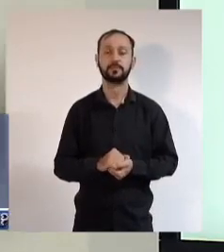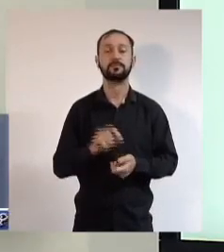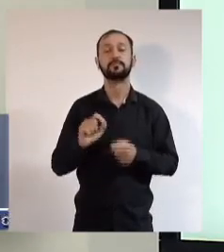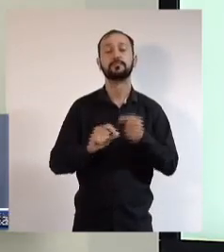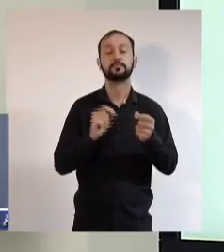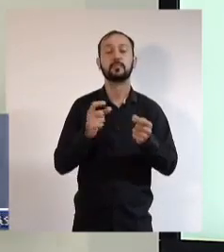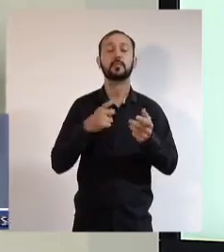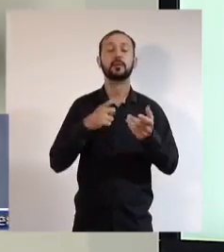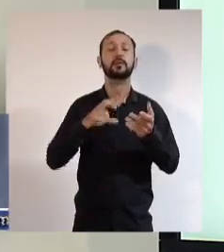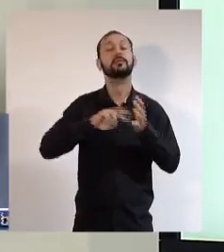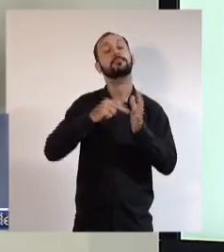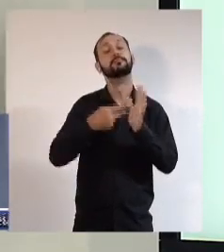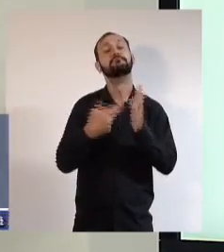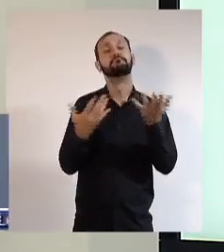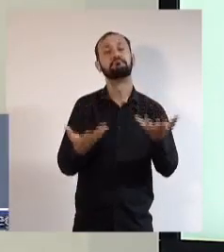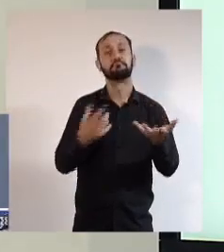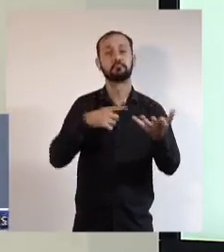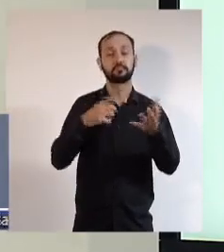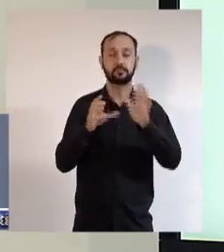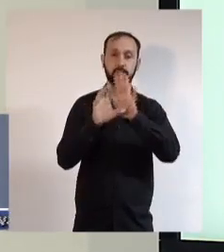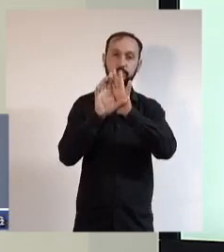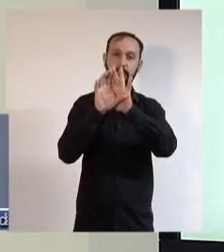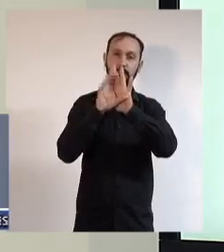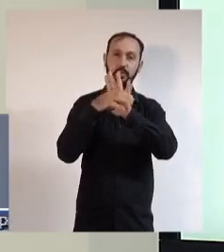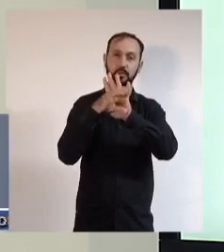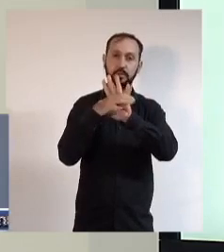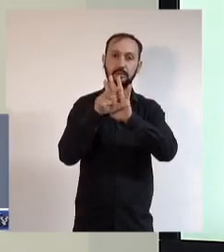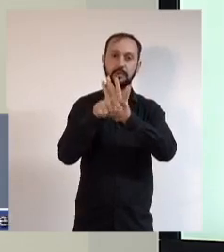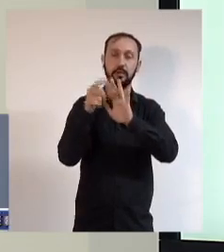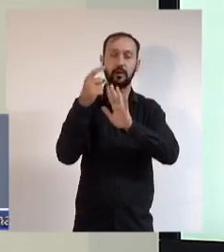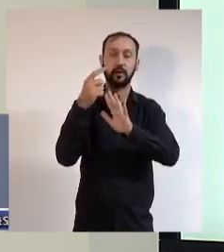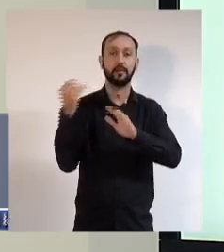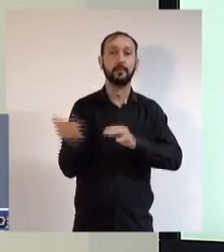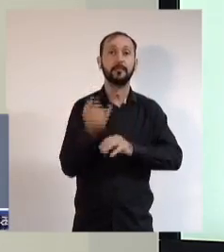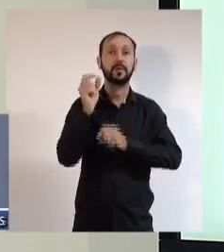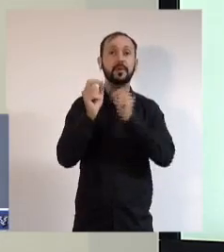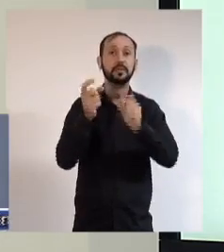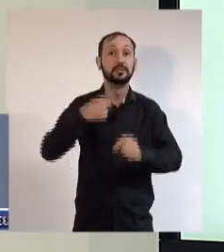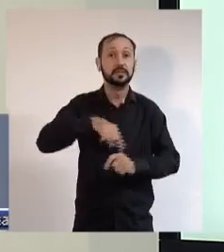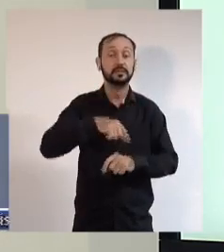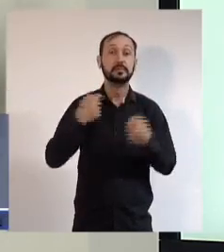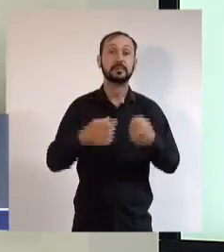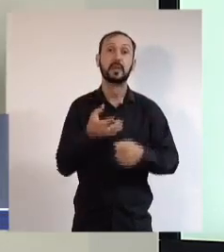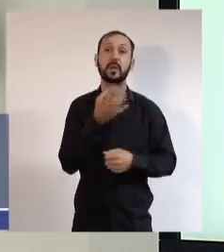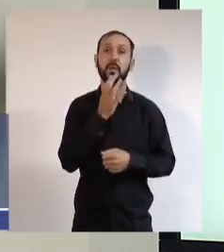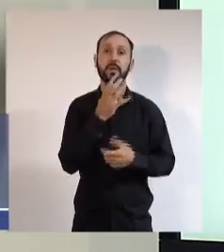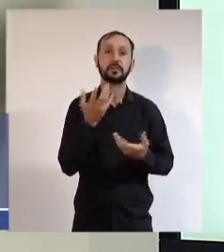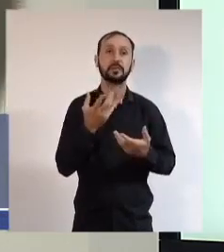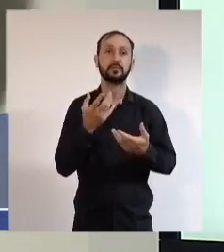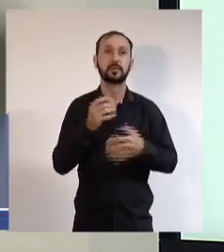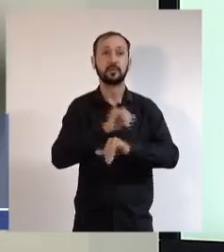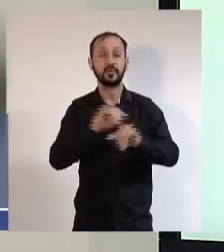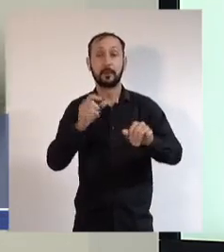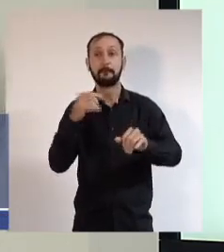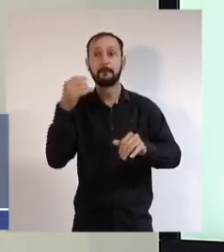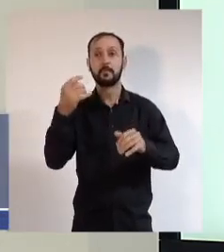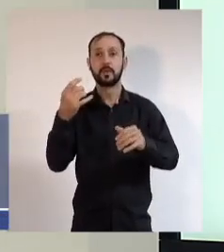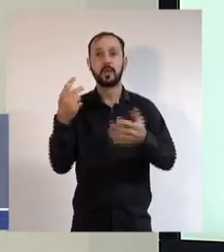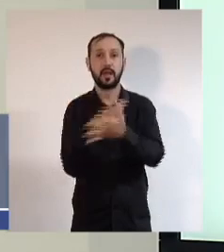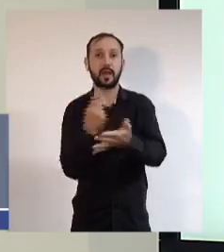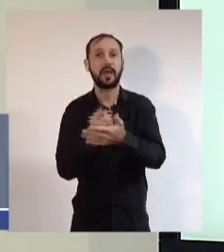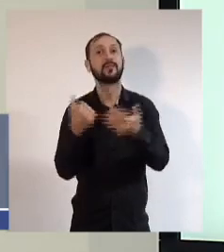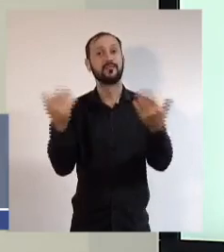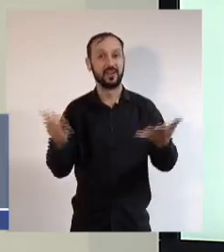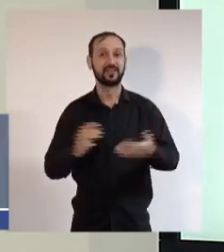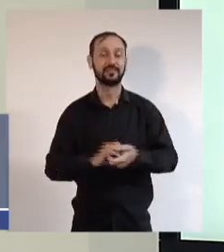traz o snow que ele traz todo um conceito bastante importante que nós precisamos conhecer para não sair falando bobeira por aí é bobeira